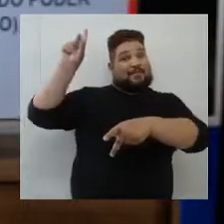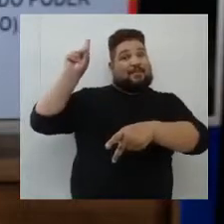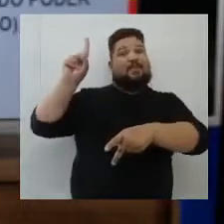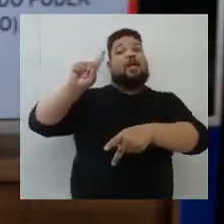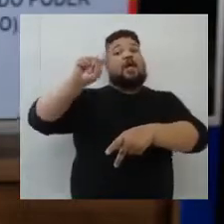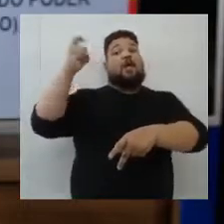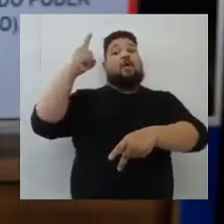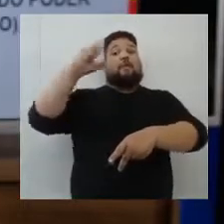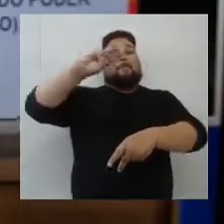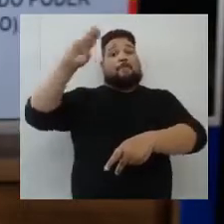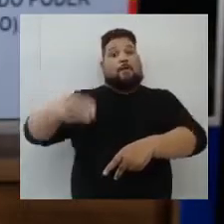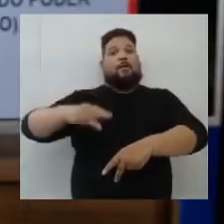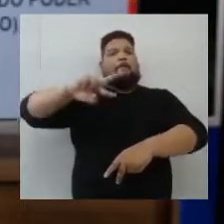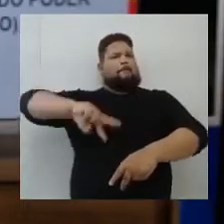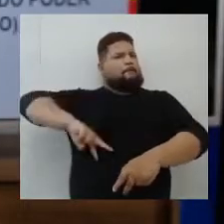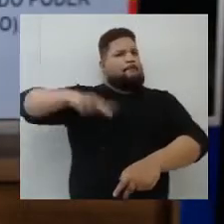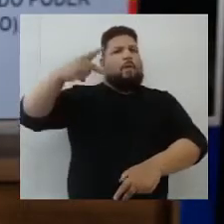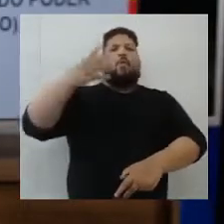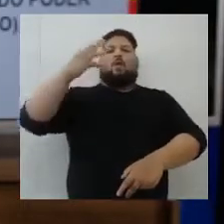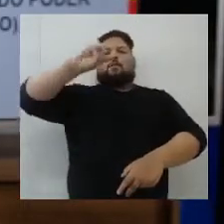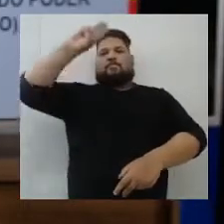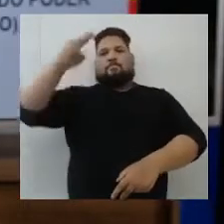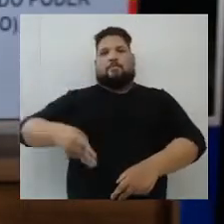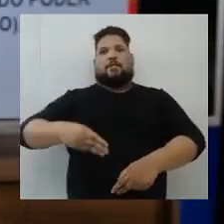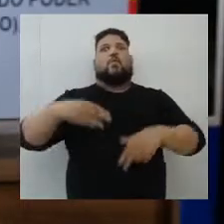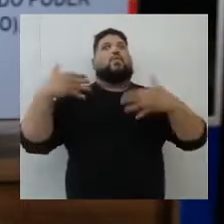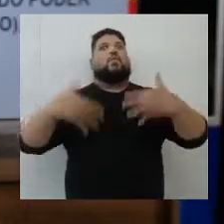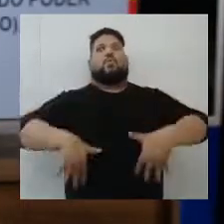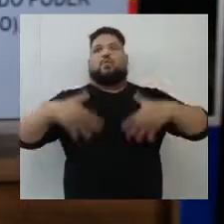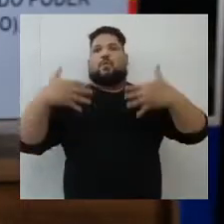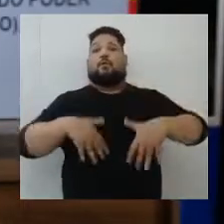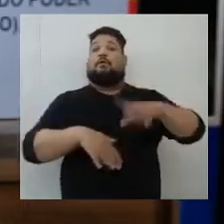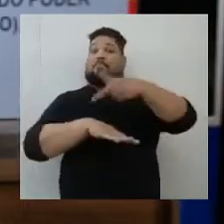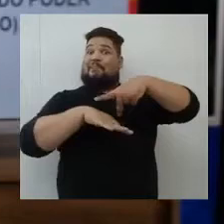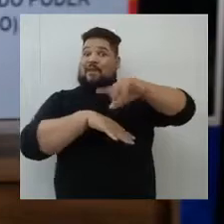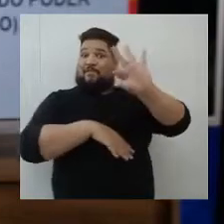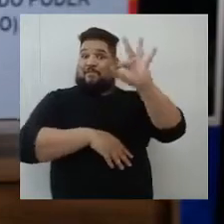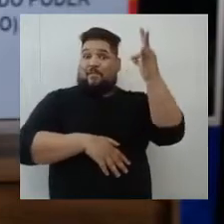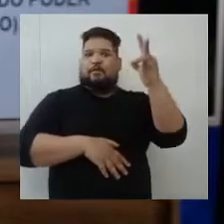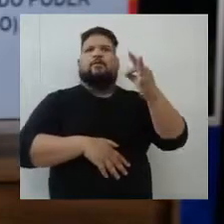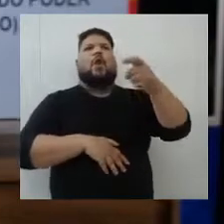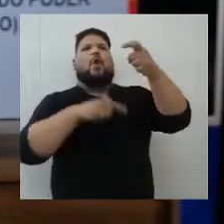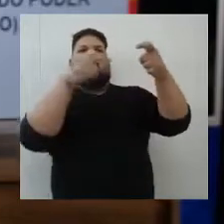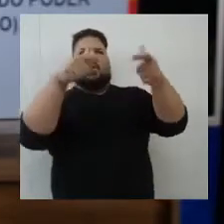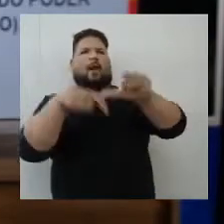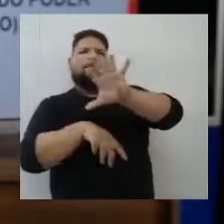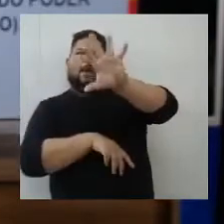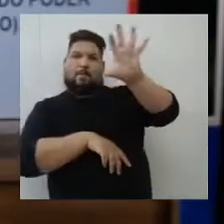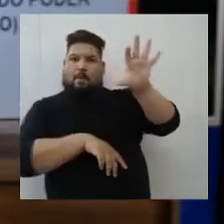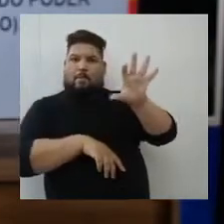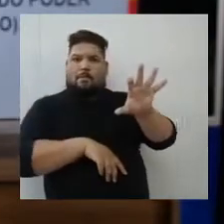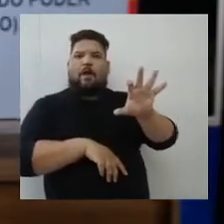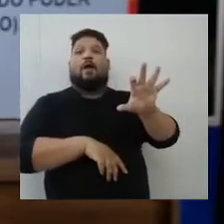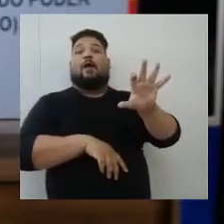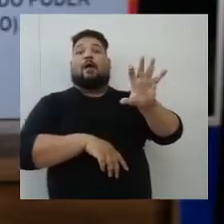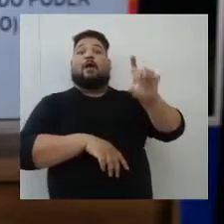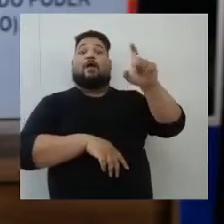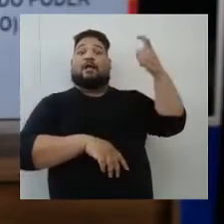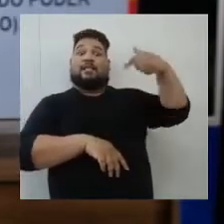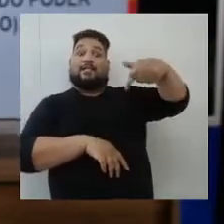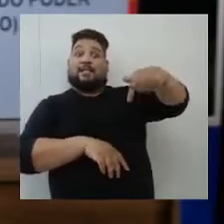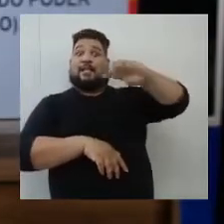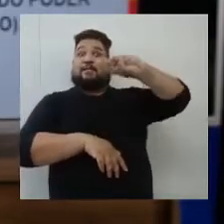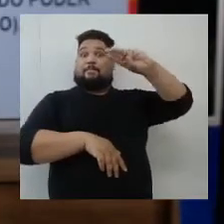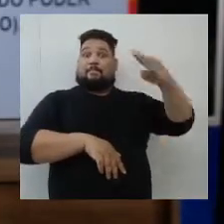milhão para 4 milhões. Na França, houveram regiões que já habitavam 7 milhões de